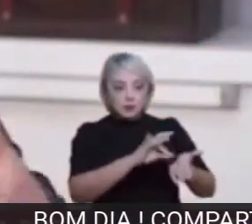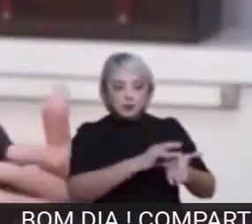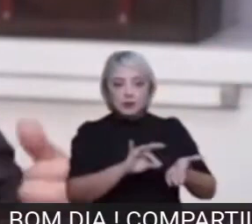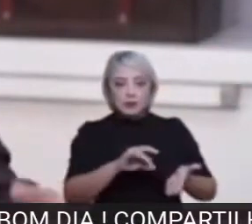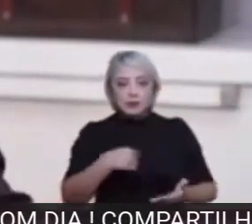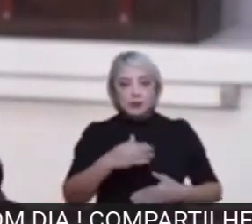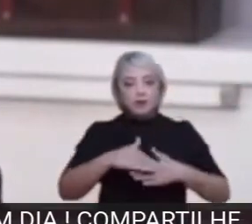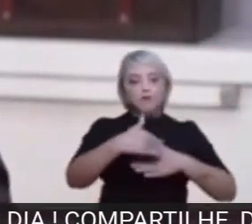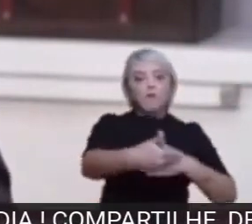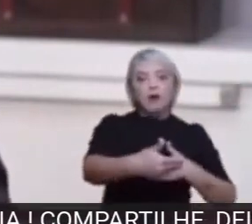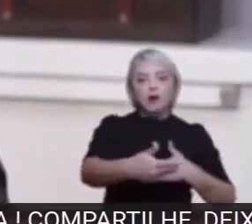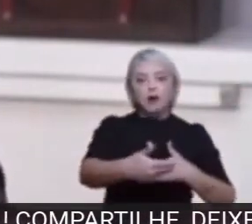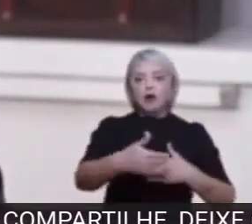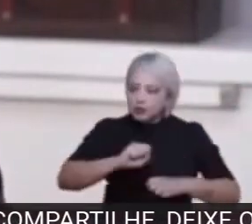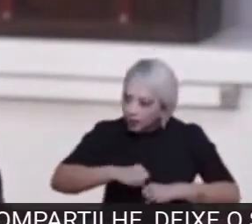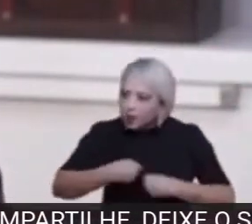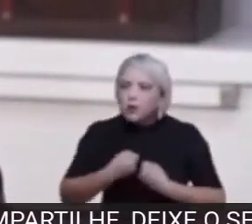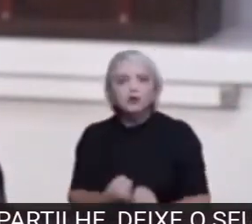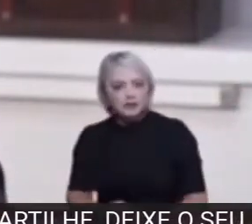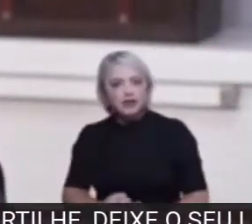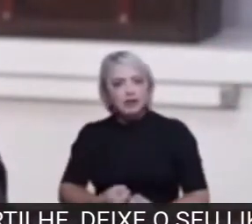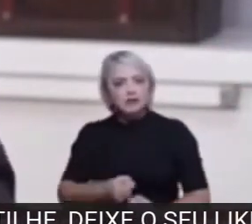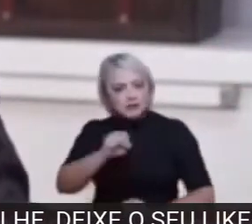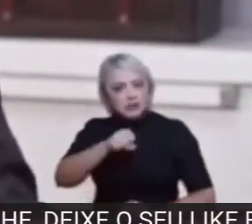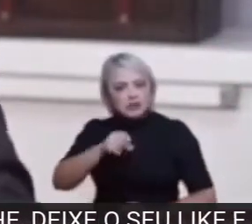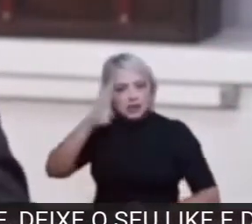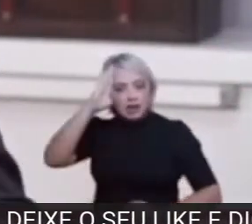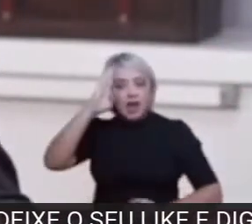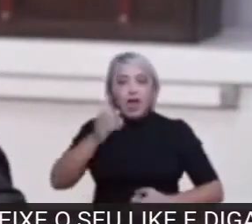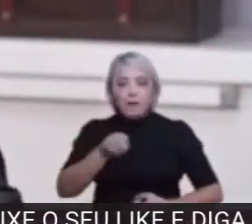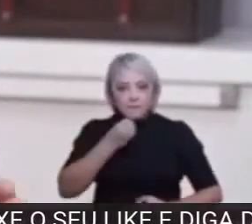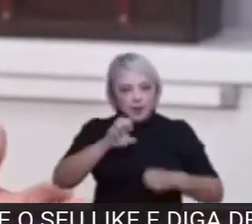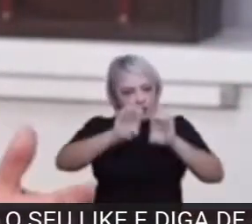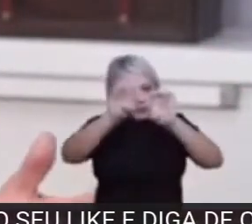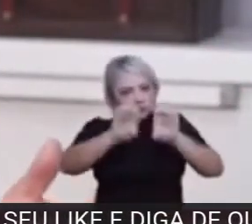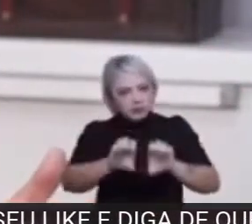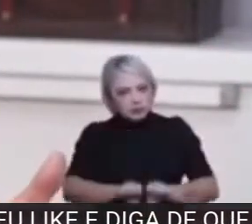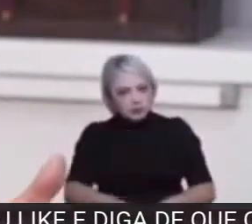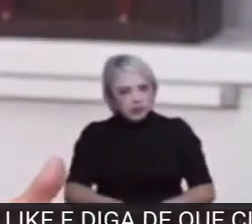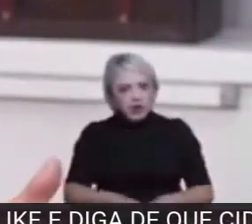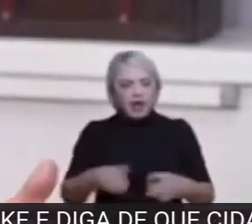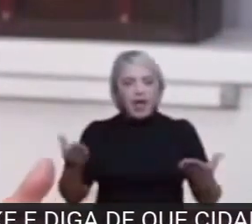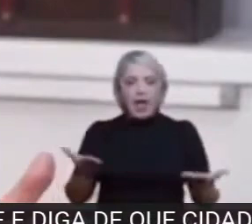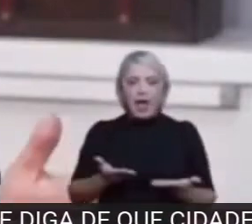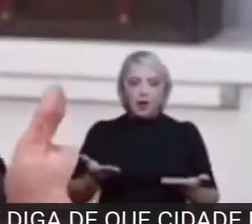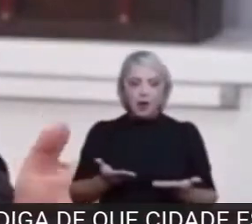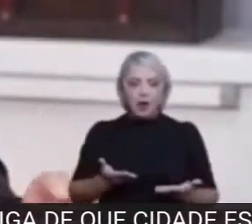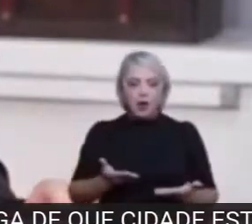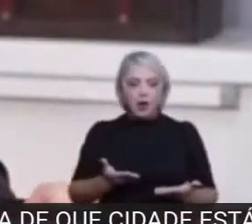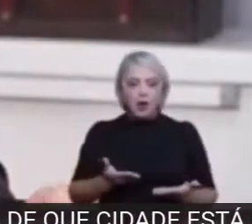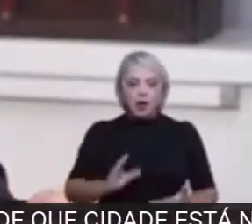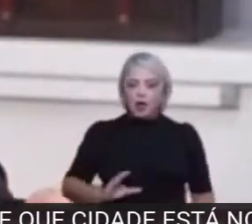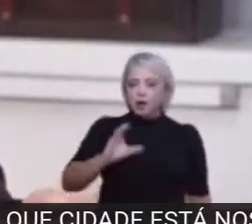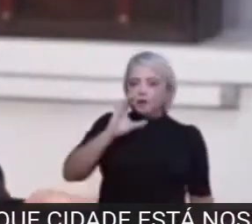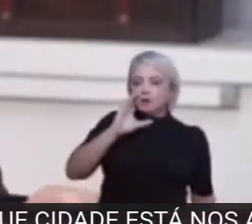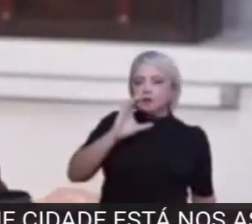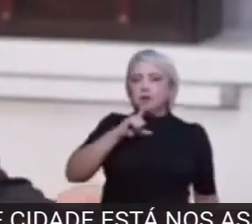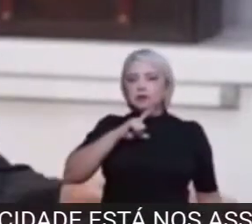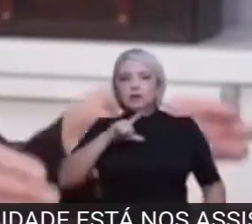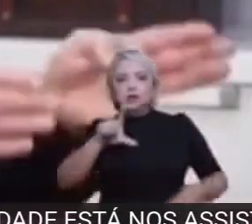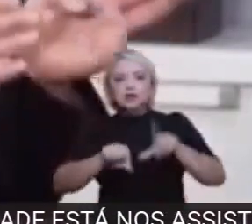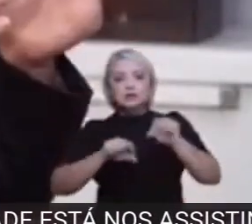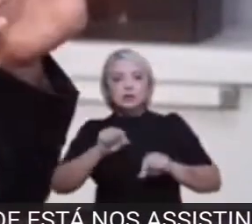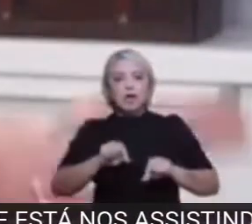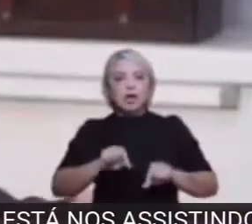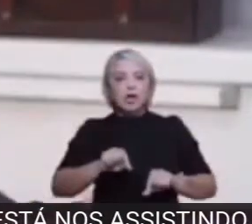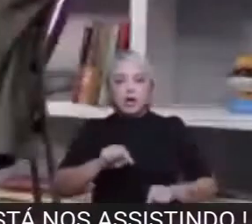Então eu defendo as Forças Armadas bem estruturadas. Agora, é o seguinte, o cidadão tem que escolher. Se ele quer ser militar, ele